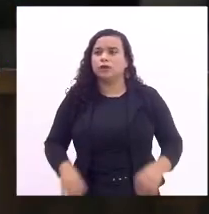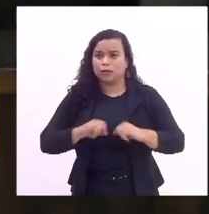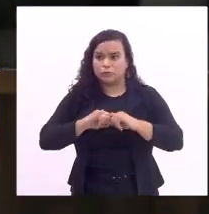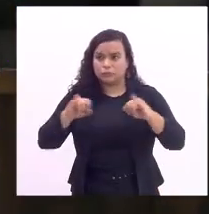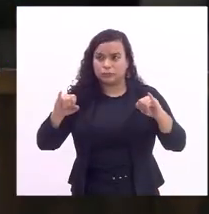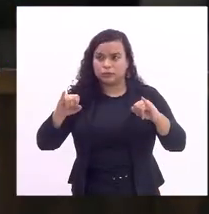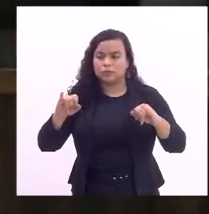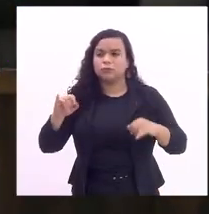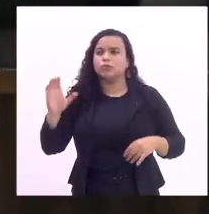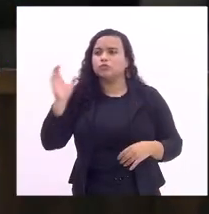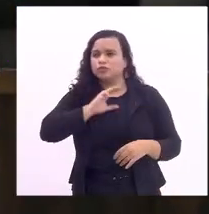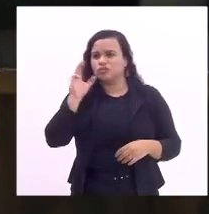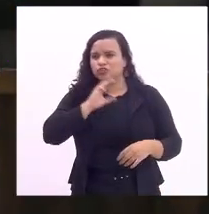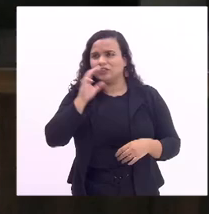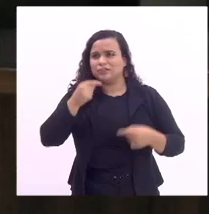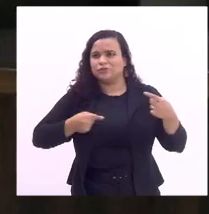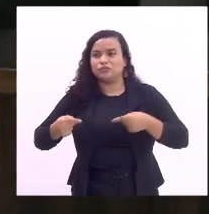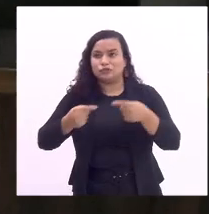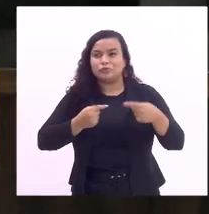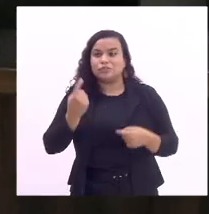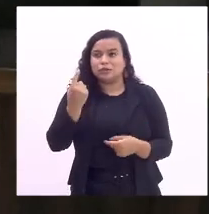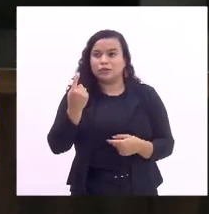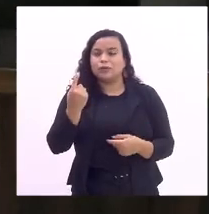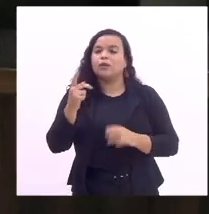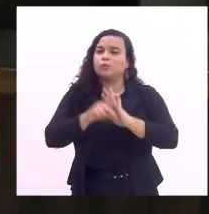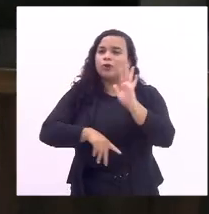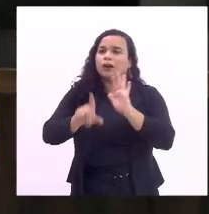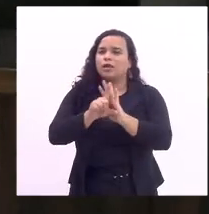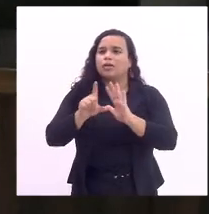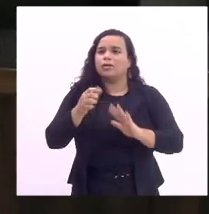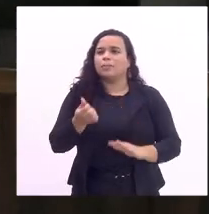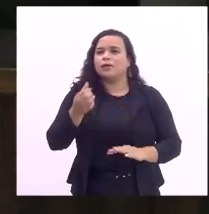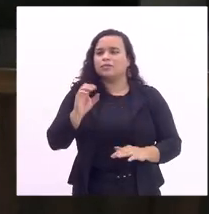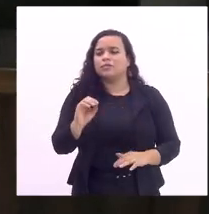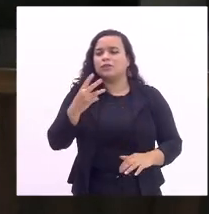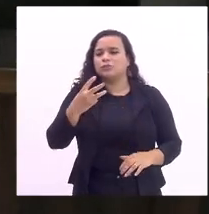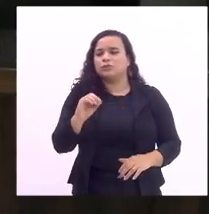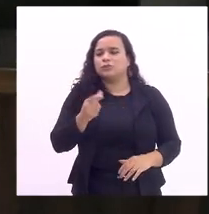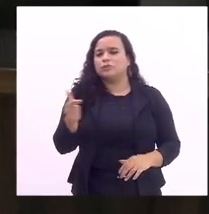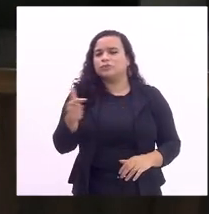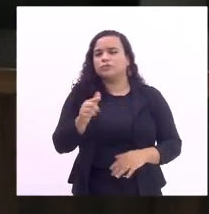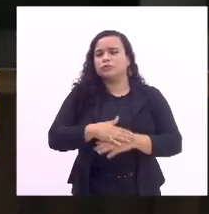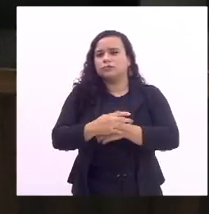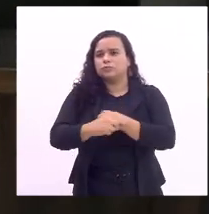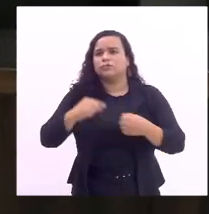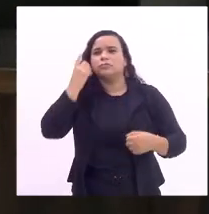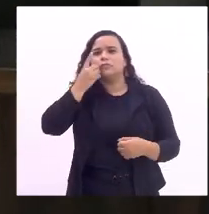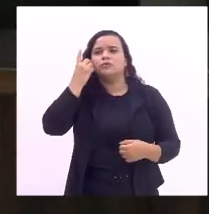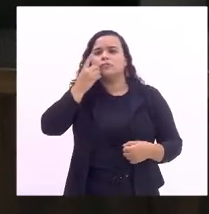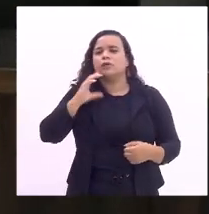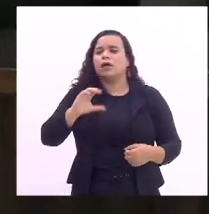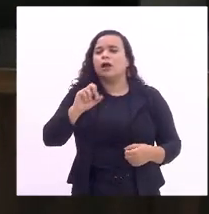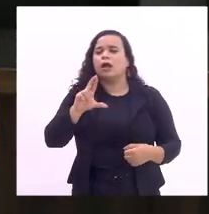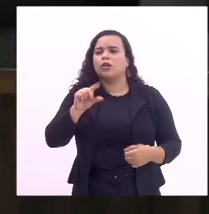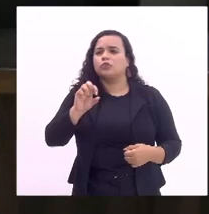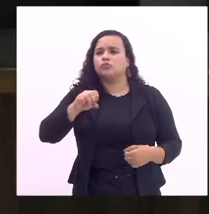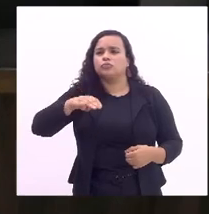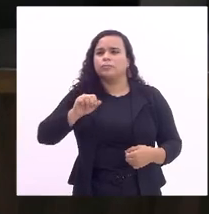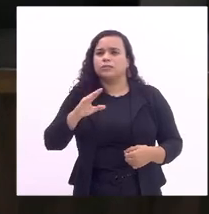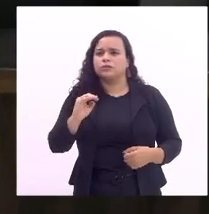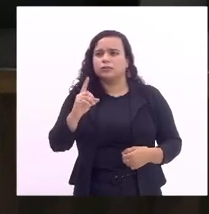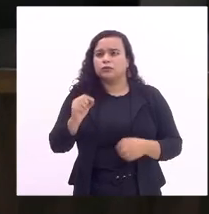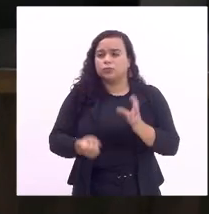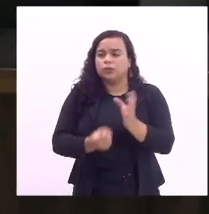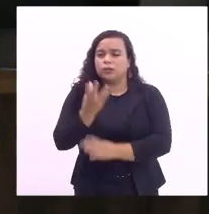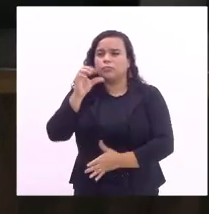Anuncio, em regime de urgência, em discussão única, projeto de lei 6030 de 22, de autoria do deputado Carlos Macedo, que cria no âmbito do